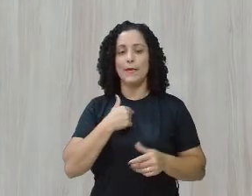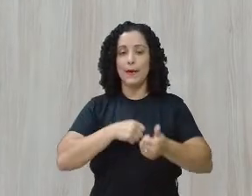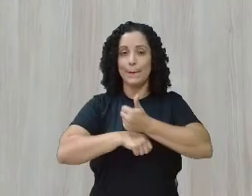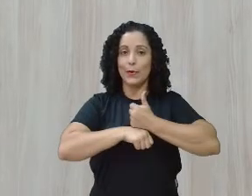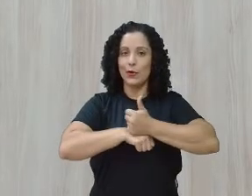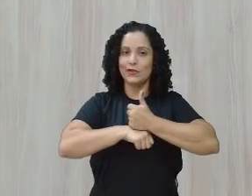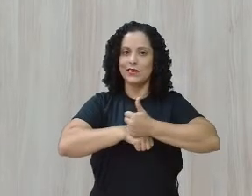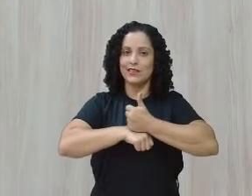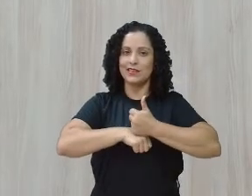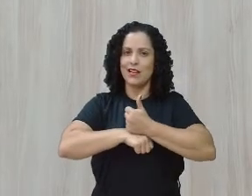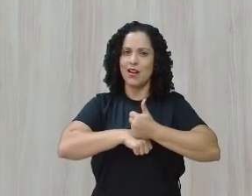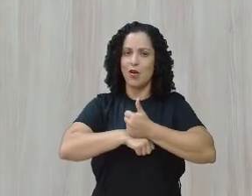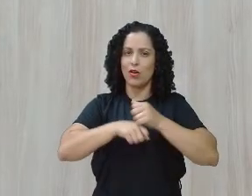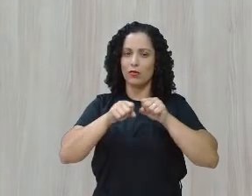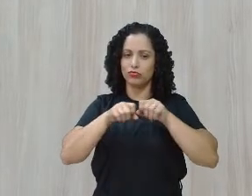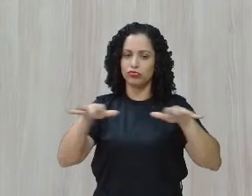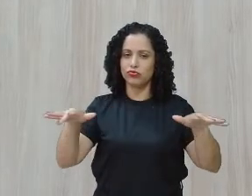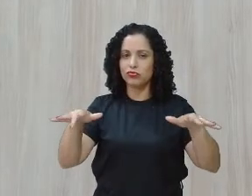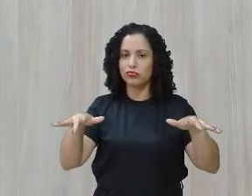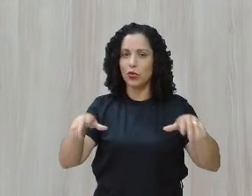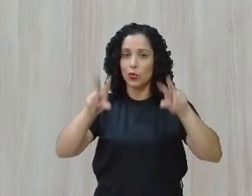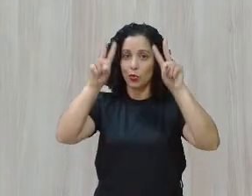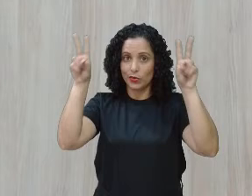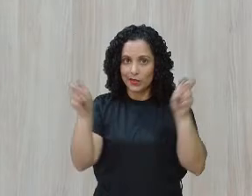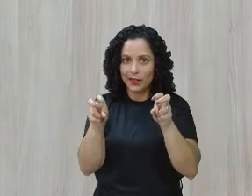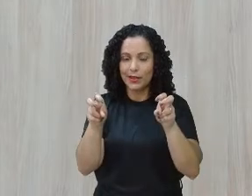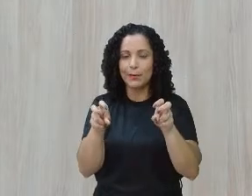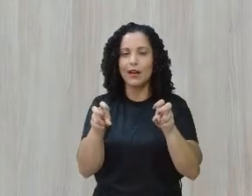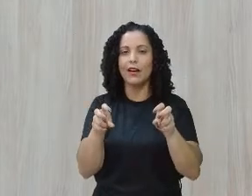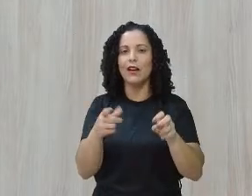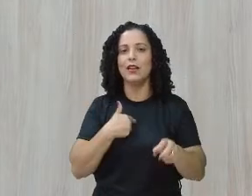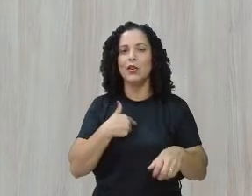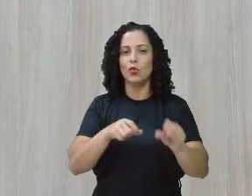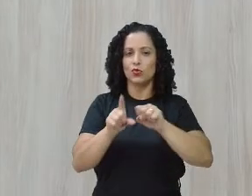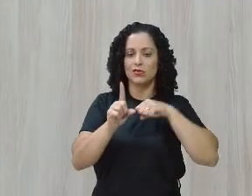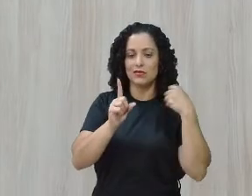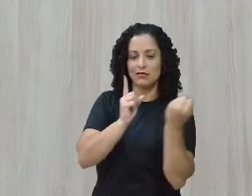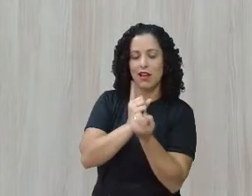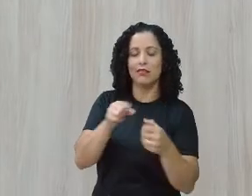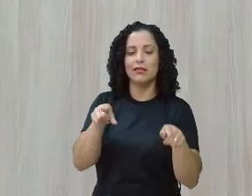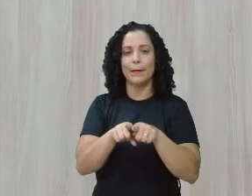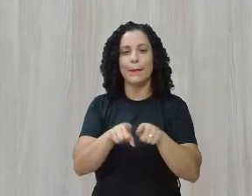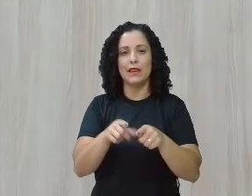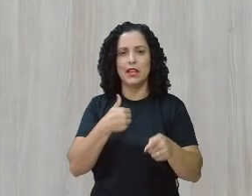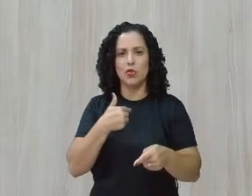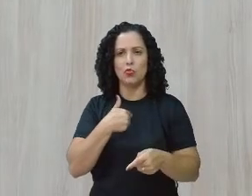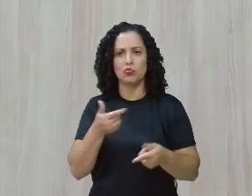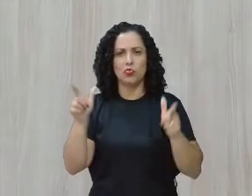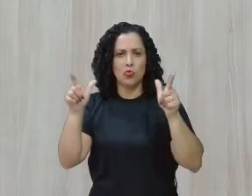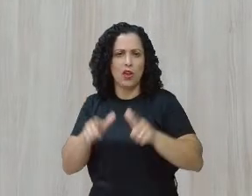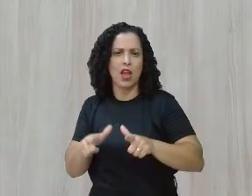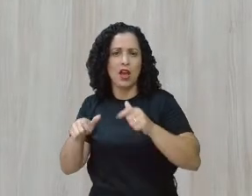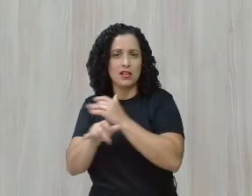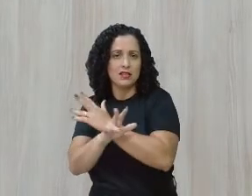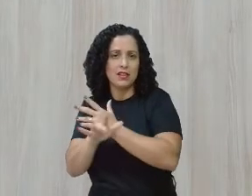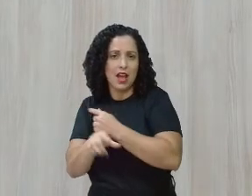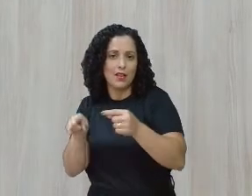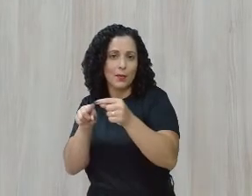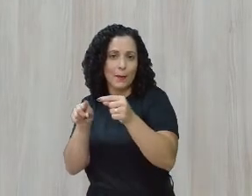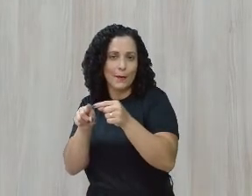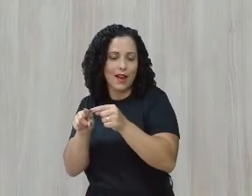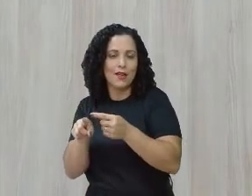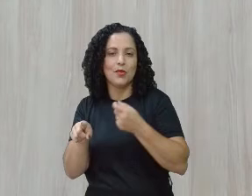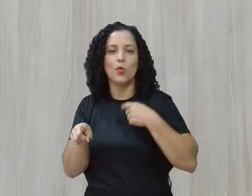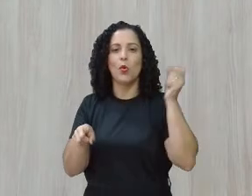profissão tangencia o assunto, se a minha posição social tangencia o assunto, se eu sou morador de algum bairro, eu consigo